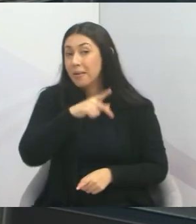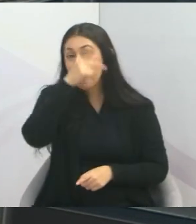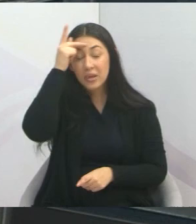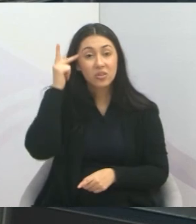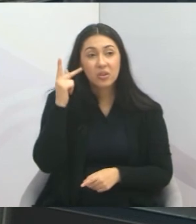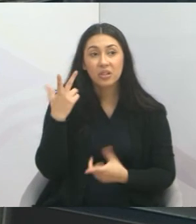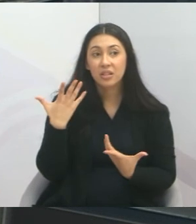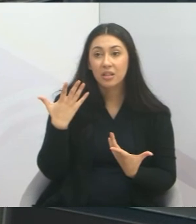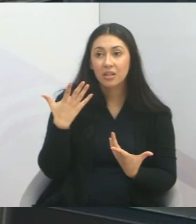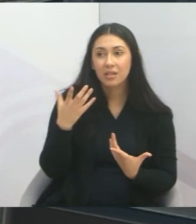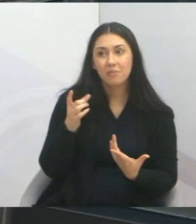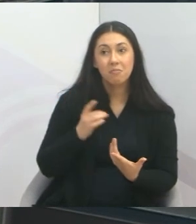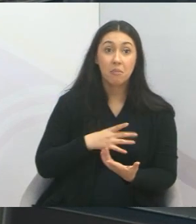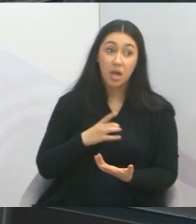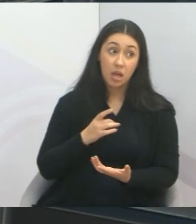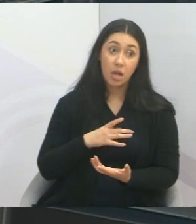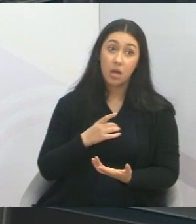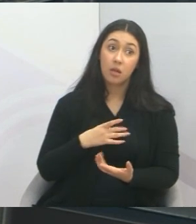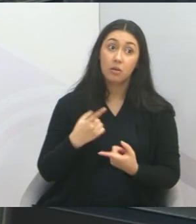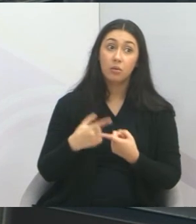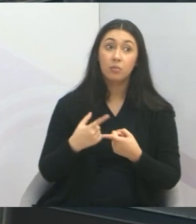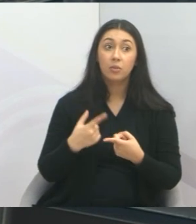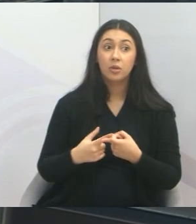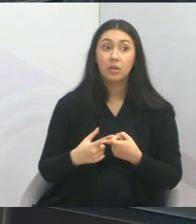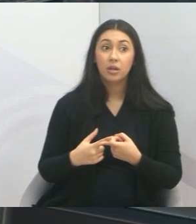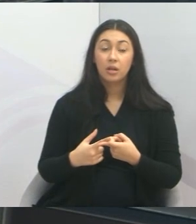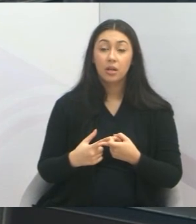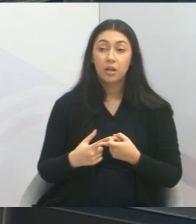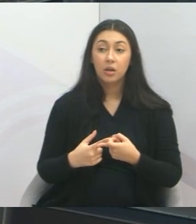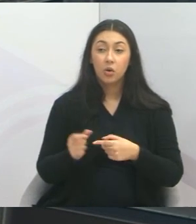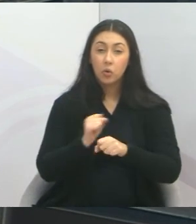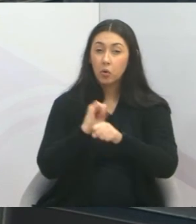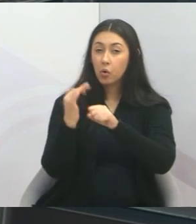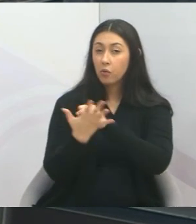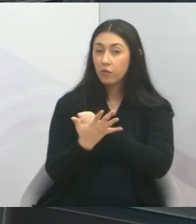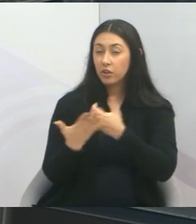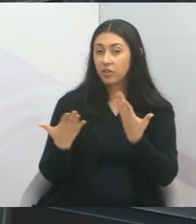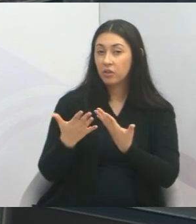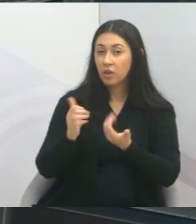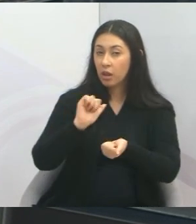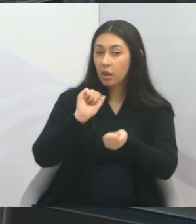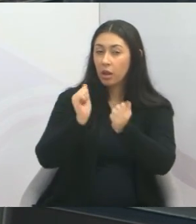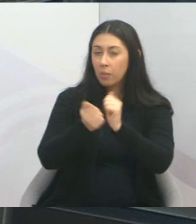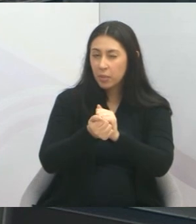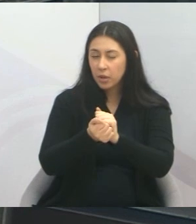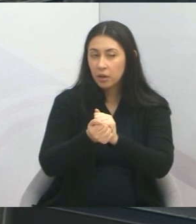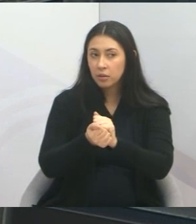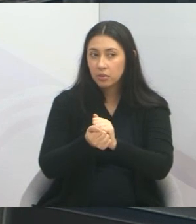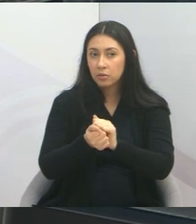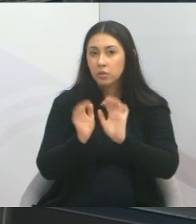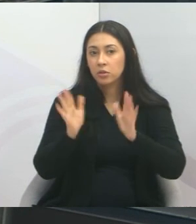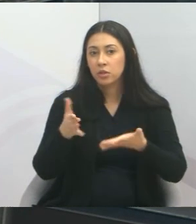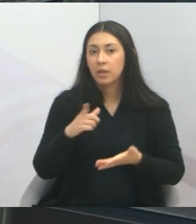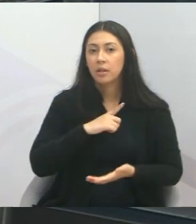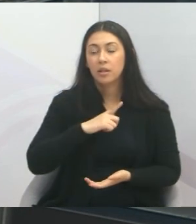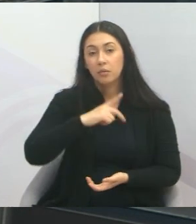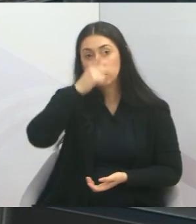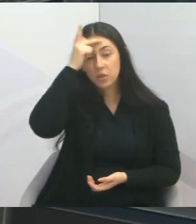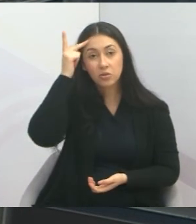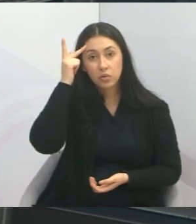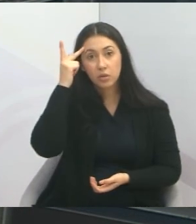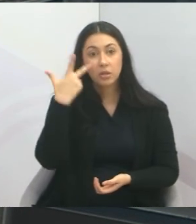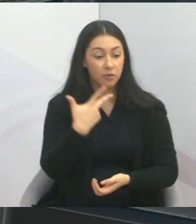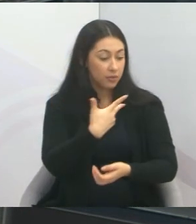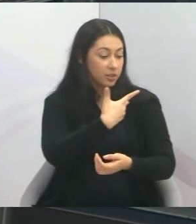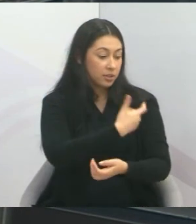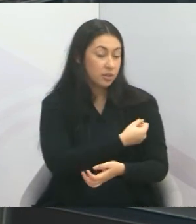servidor que ainda tem receio por causa da variante coronavírus nós temos já comprovados casos de pessoas que